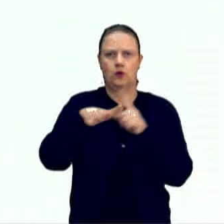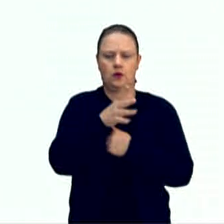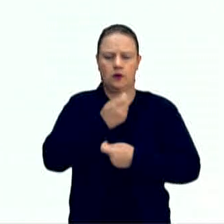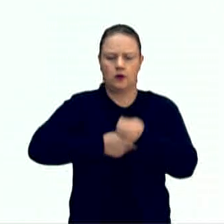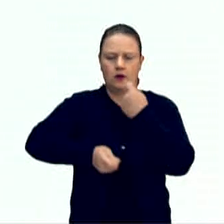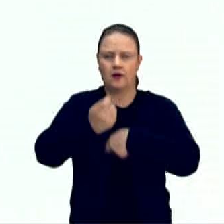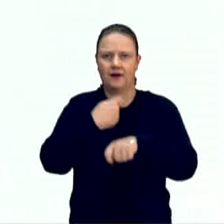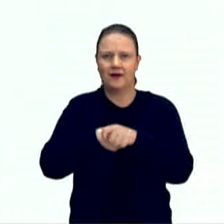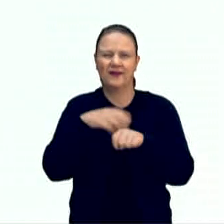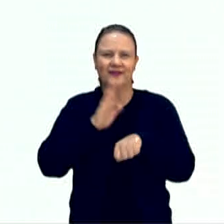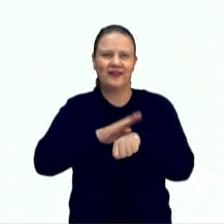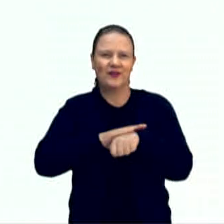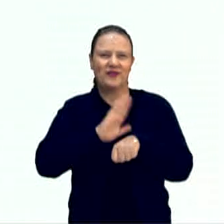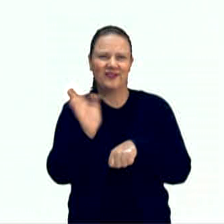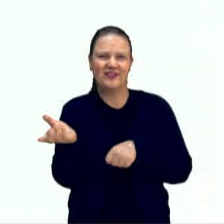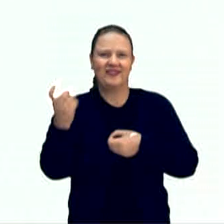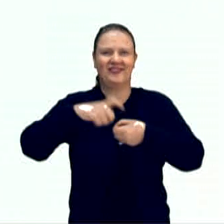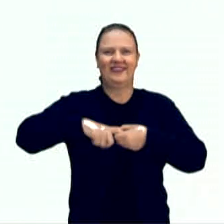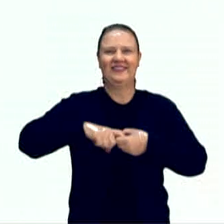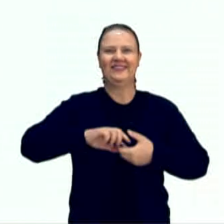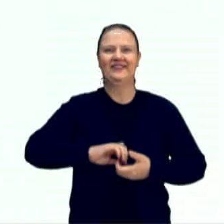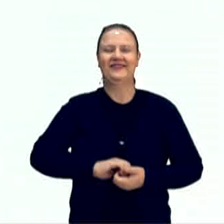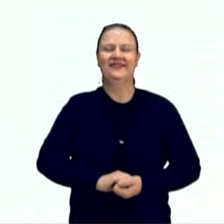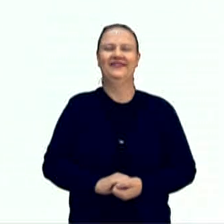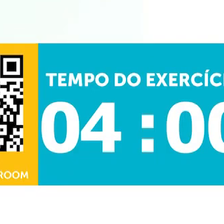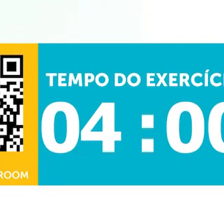você responde isso aí e a gente já retorna.